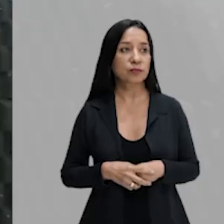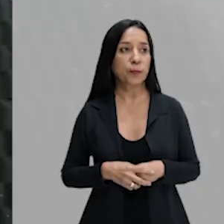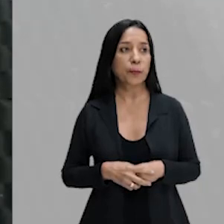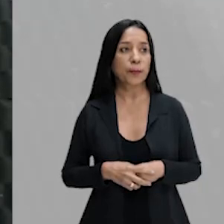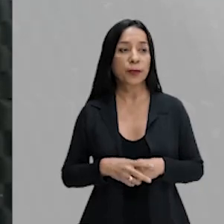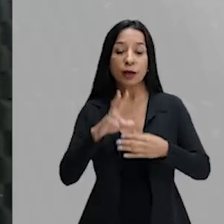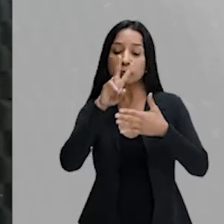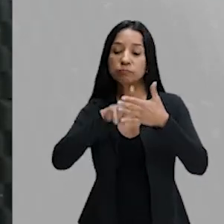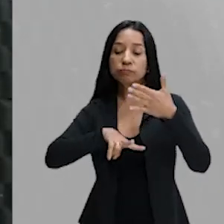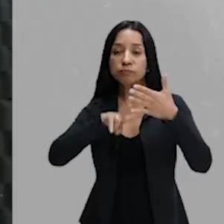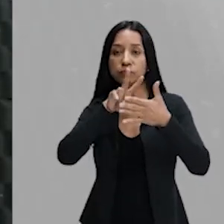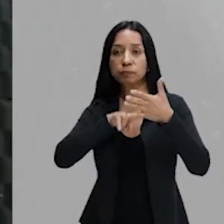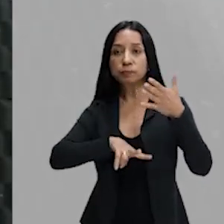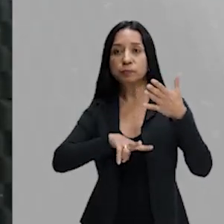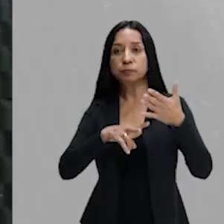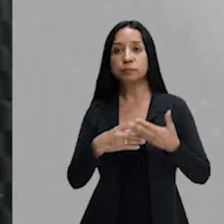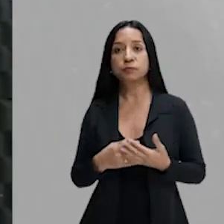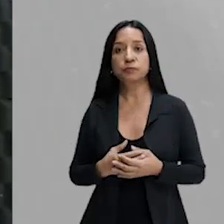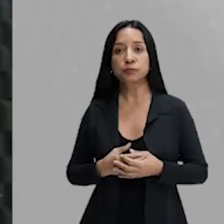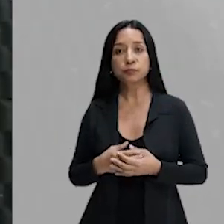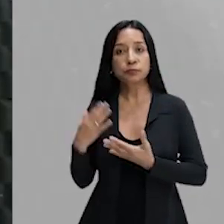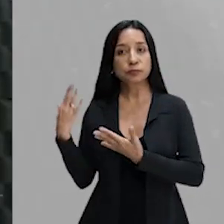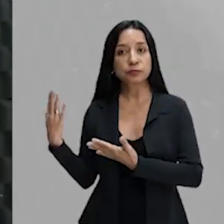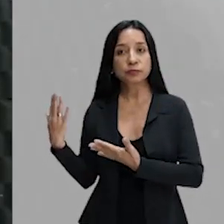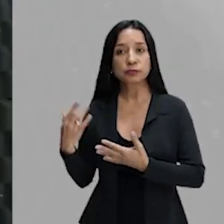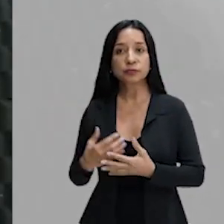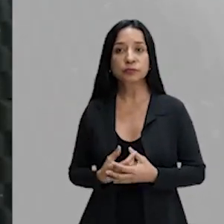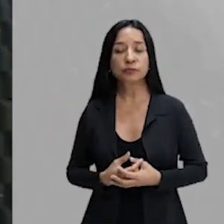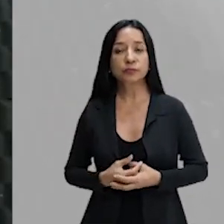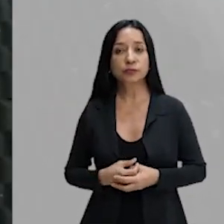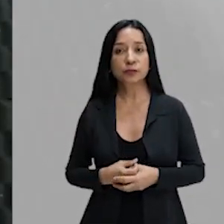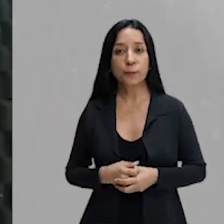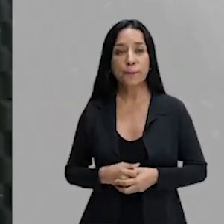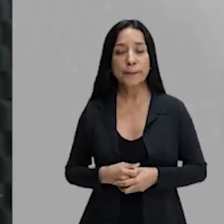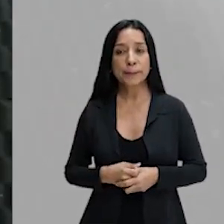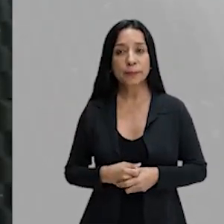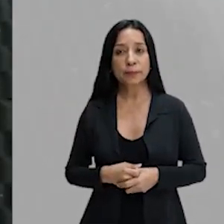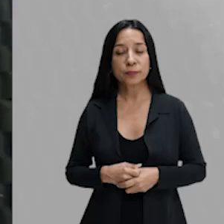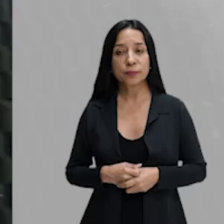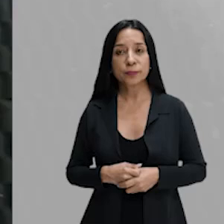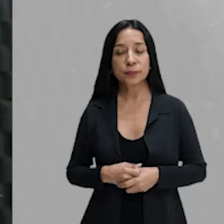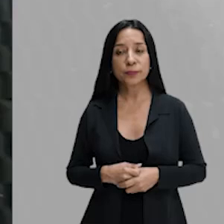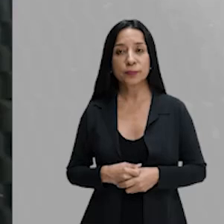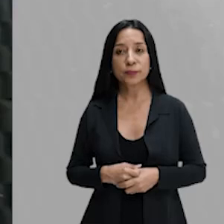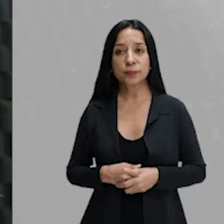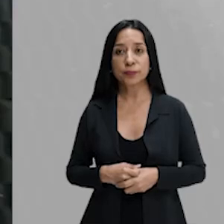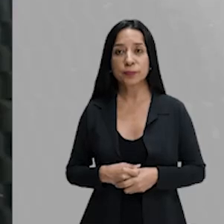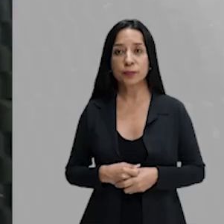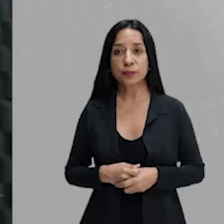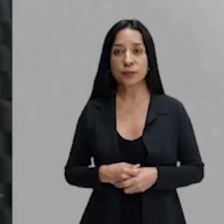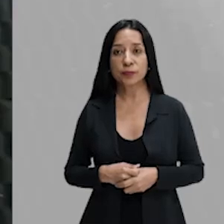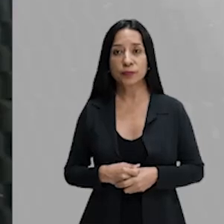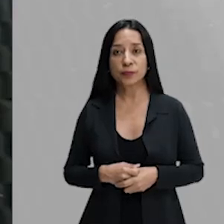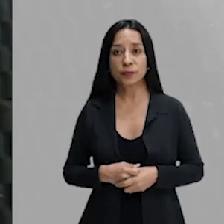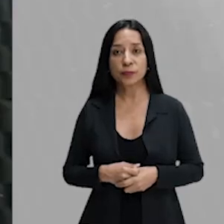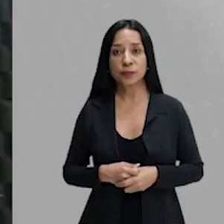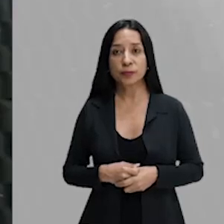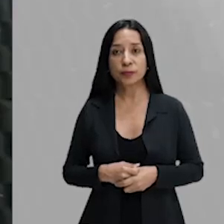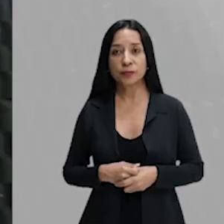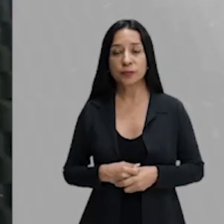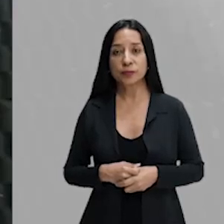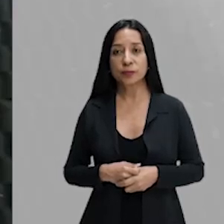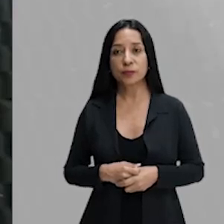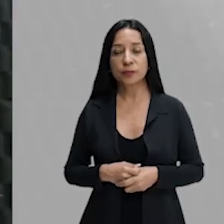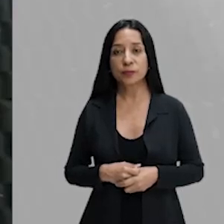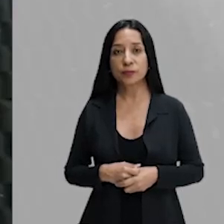abaixo, calcule o apótema da pirâmide, o apótema da base, a área lateral, a área da base, a área total